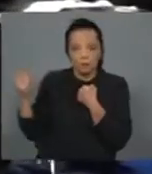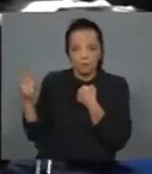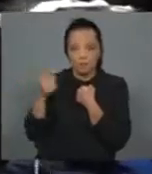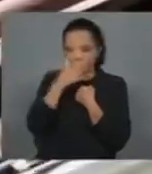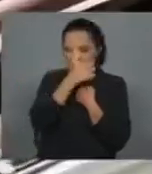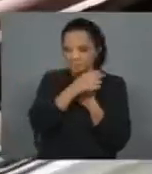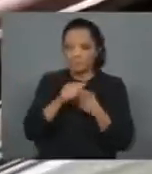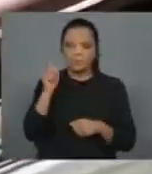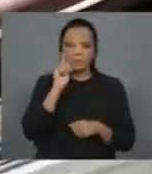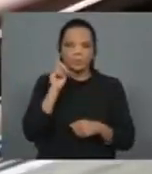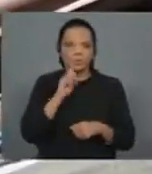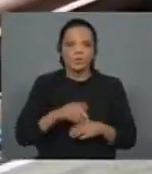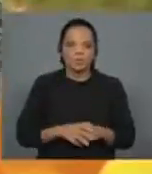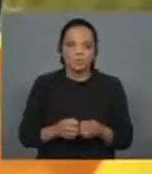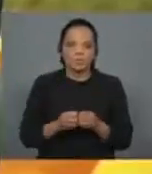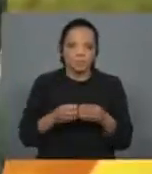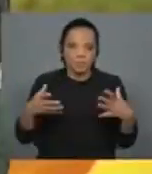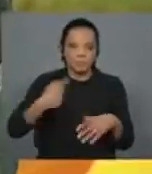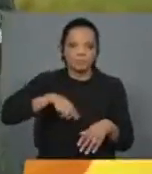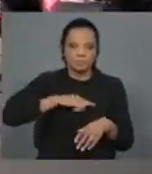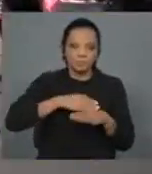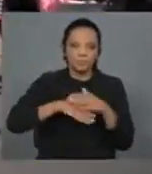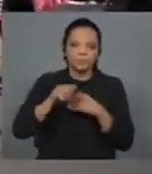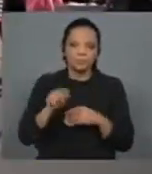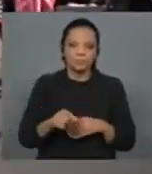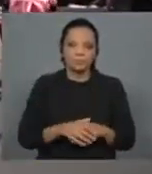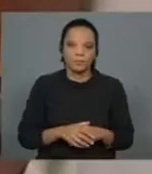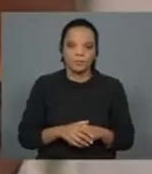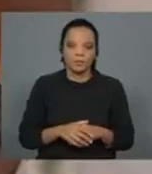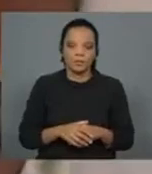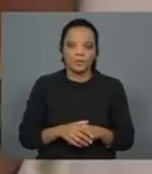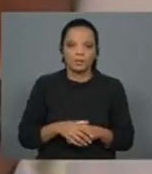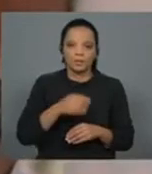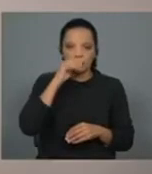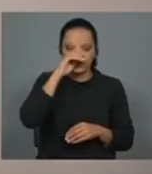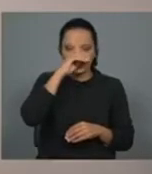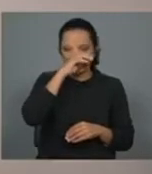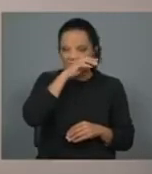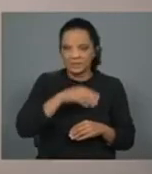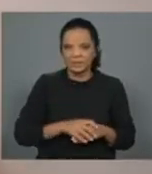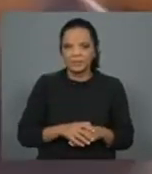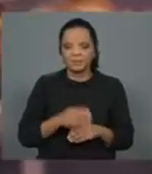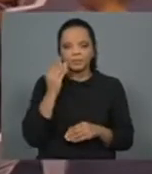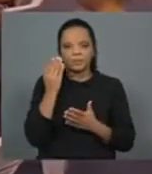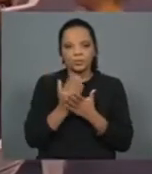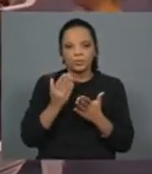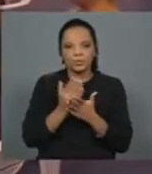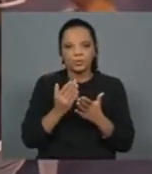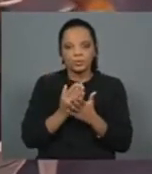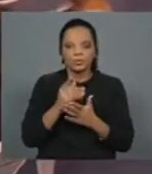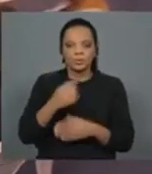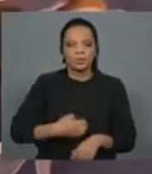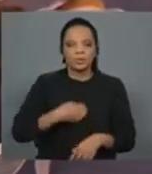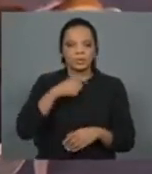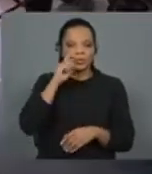é importante cada vez mais nós fazermos isso, entrarmos naquilo que é o estudo e sentirmos mais